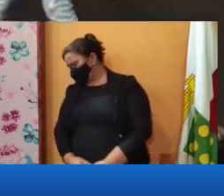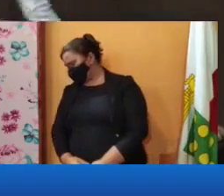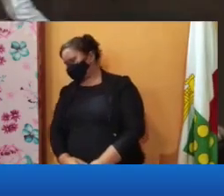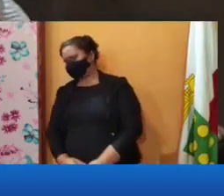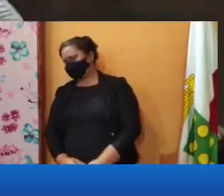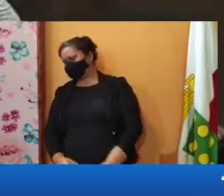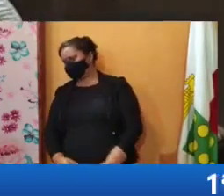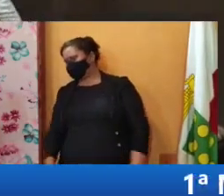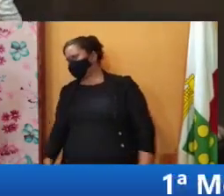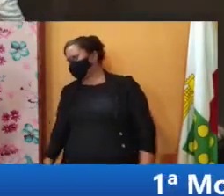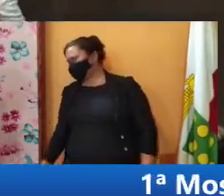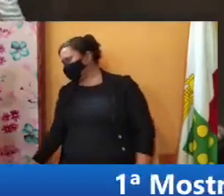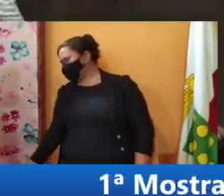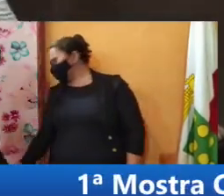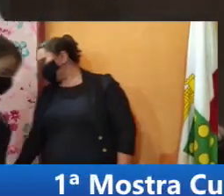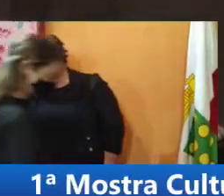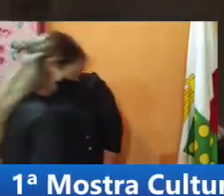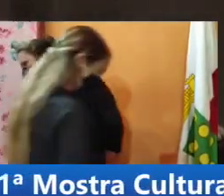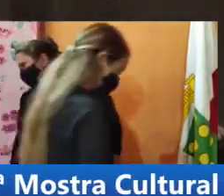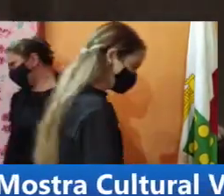André.